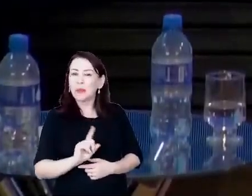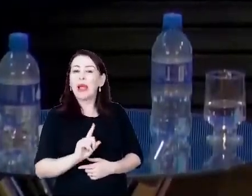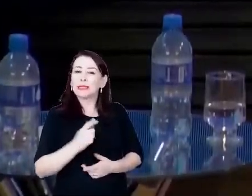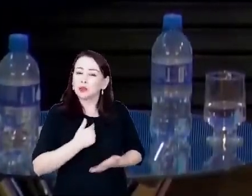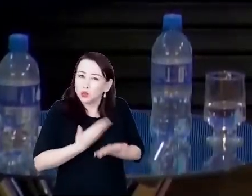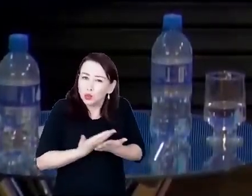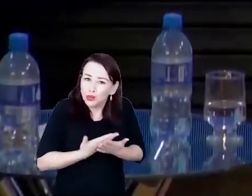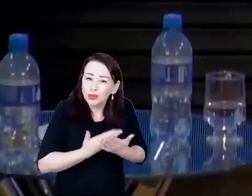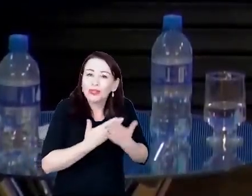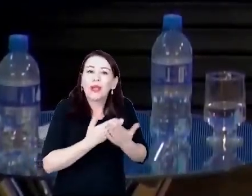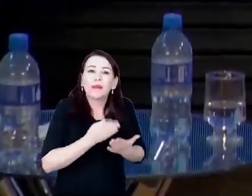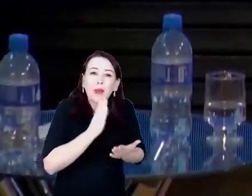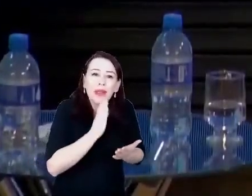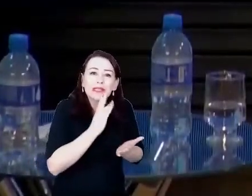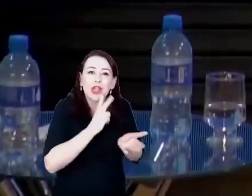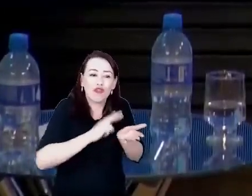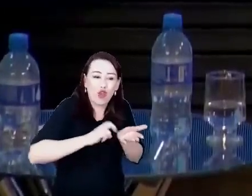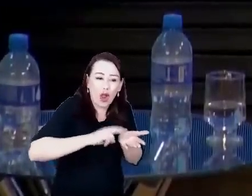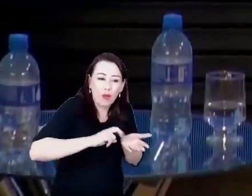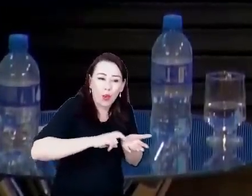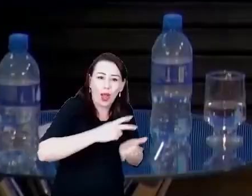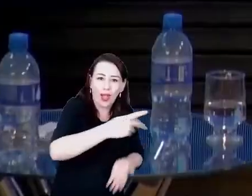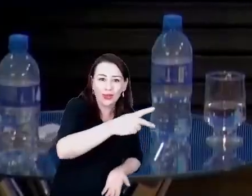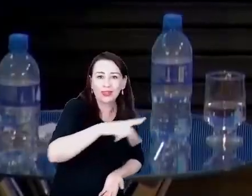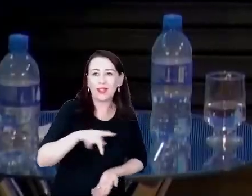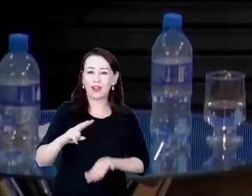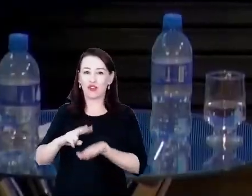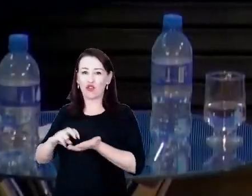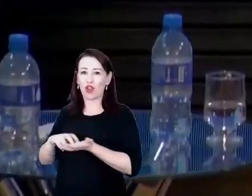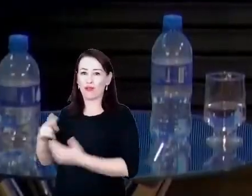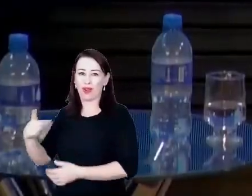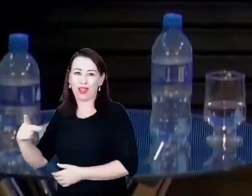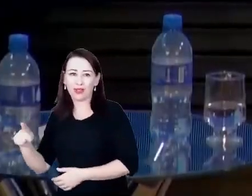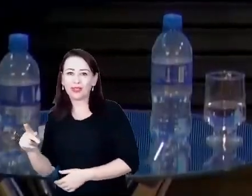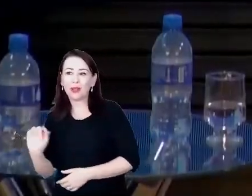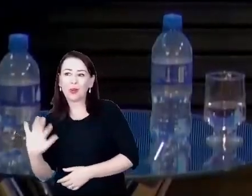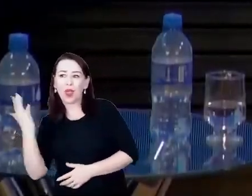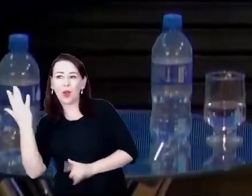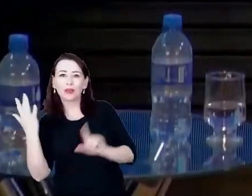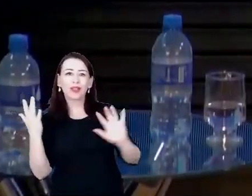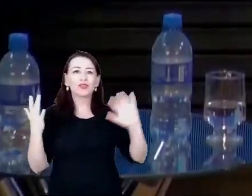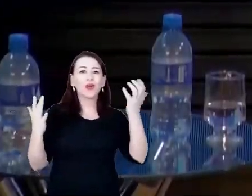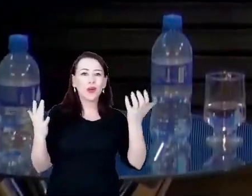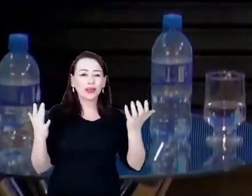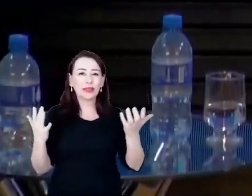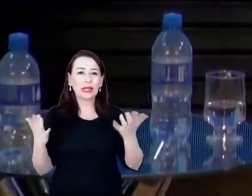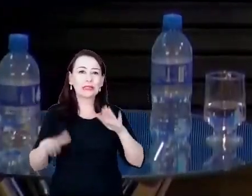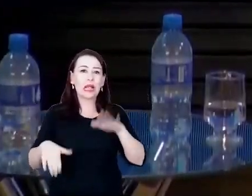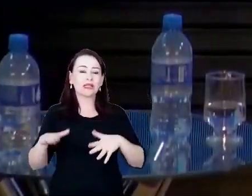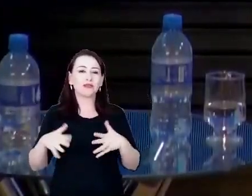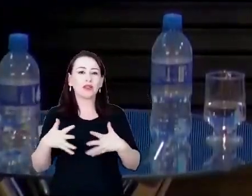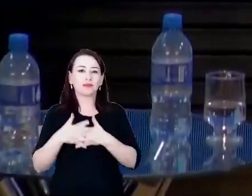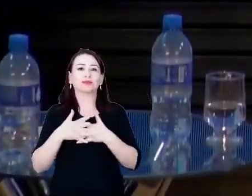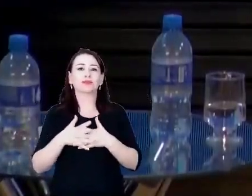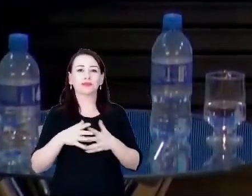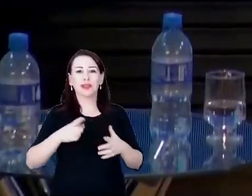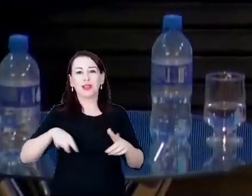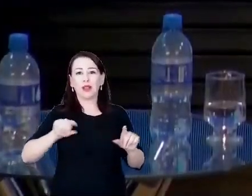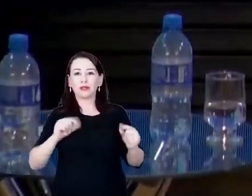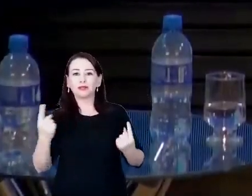E entender o que acontecia dentro da usina que poderia estar impactando a geotecnia do outro lado.